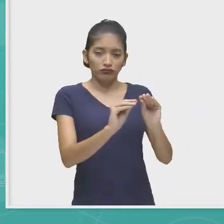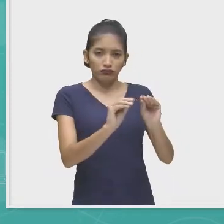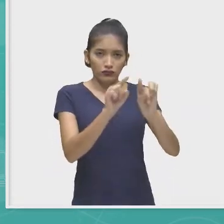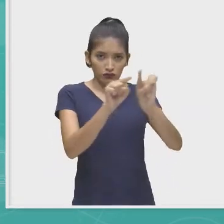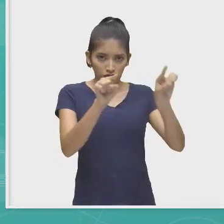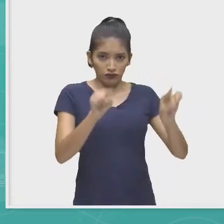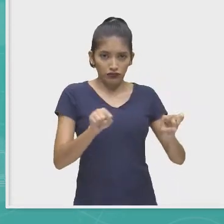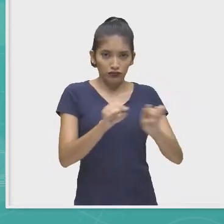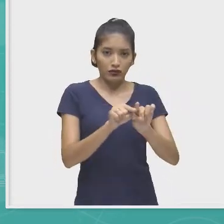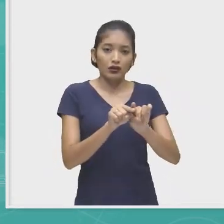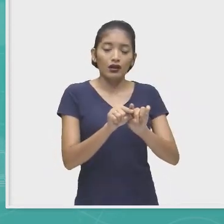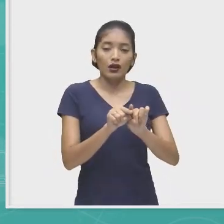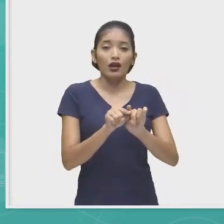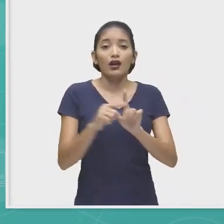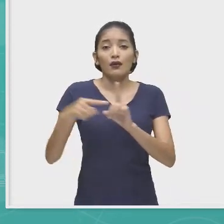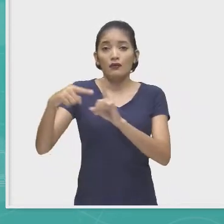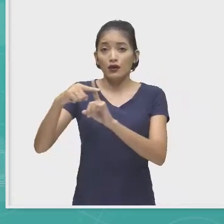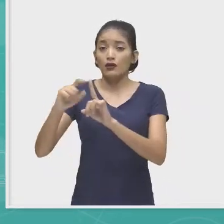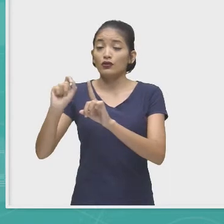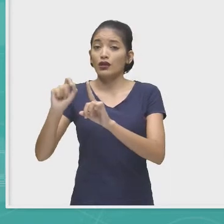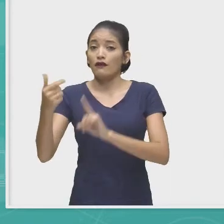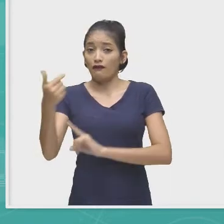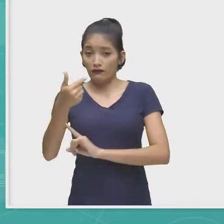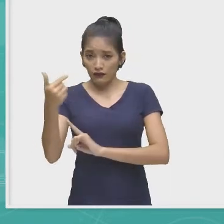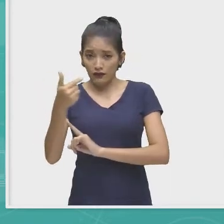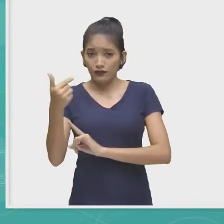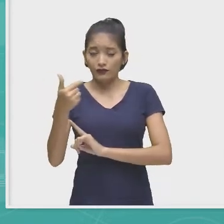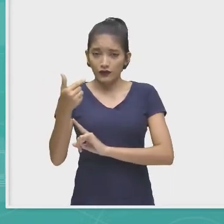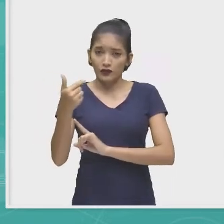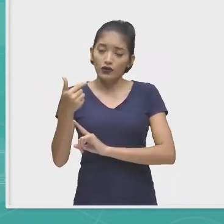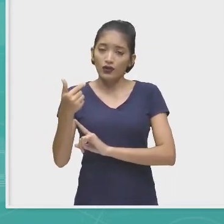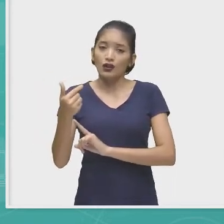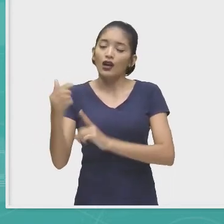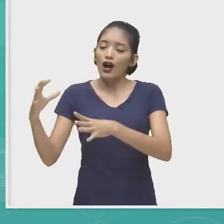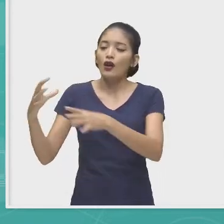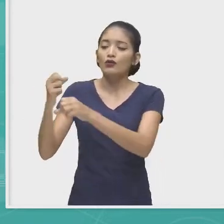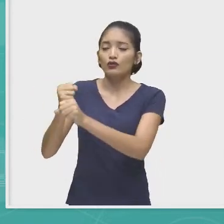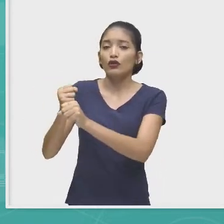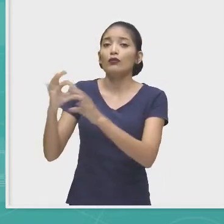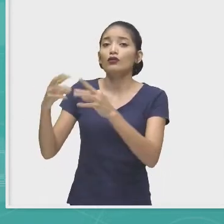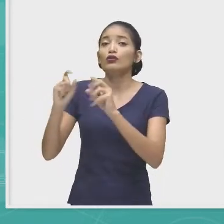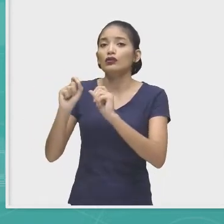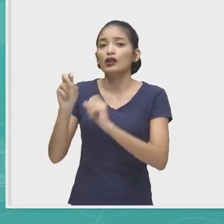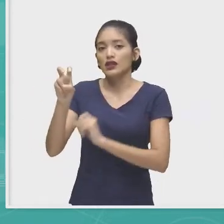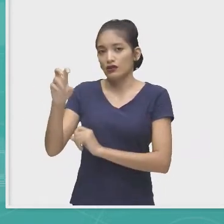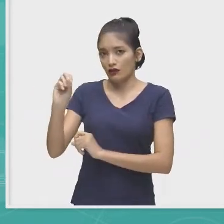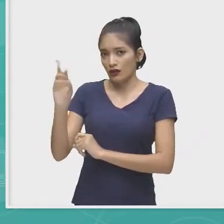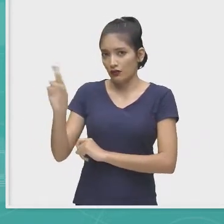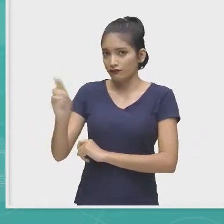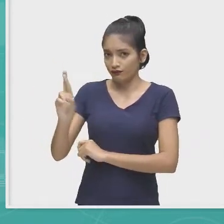a 22, que é a outra parcela, tem como resultado 50.